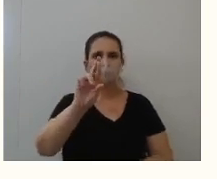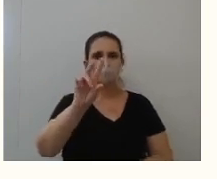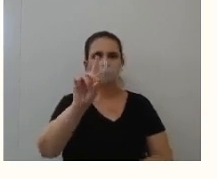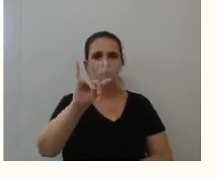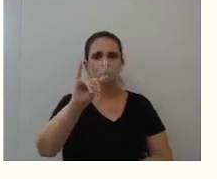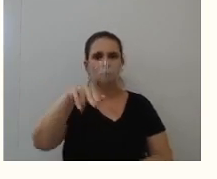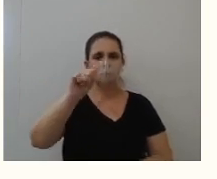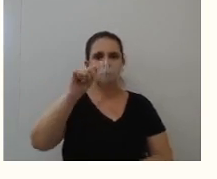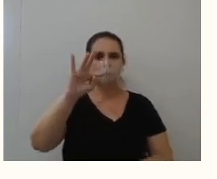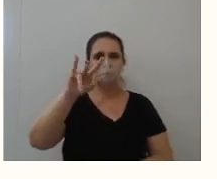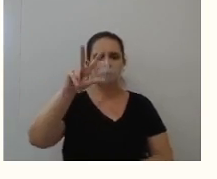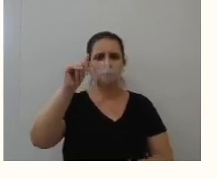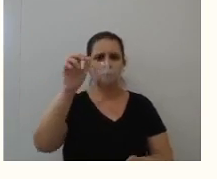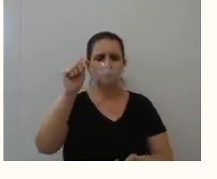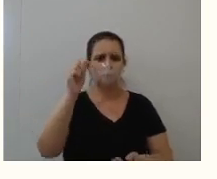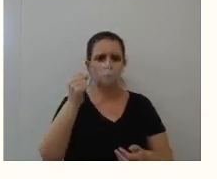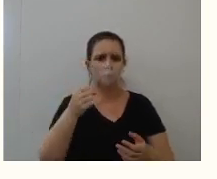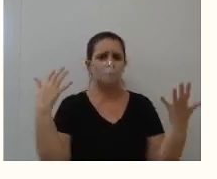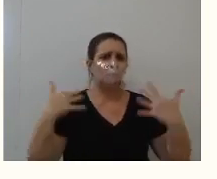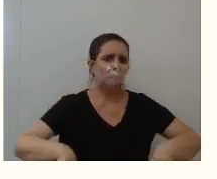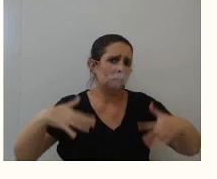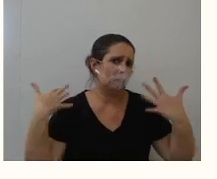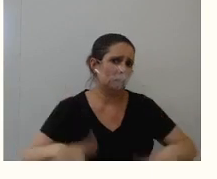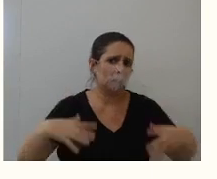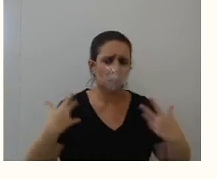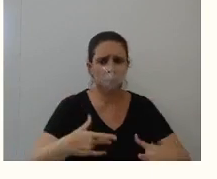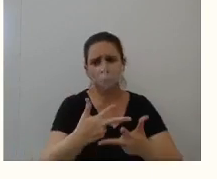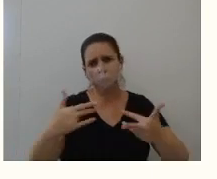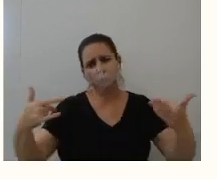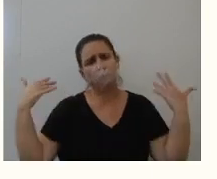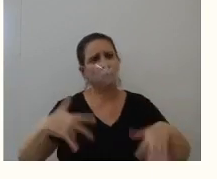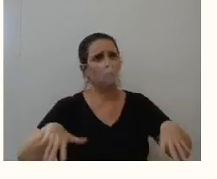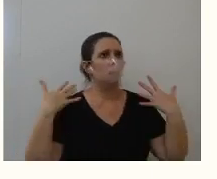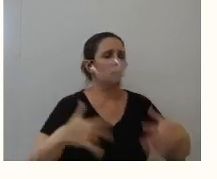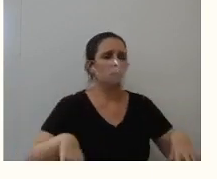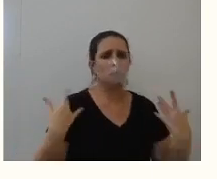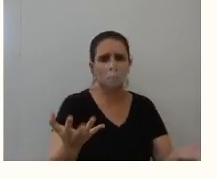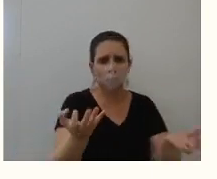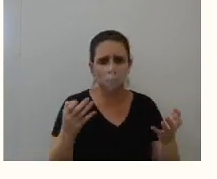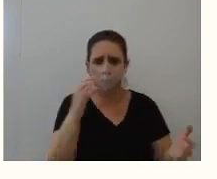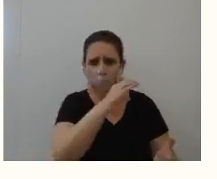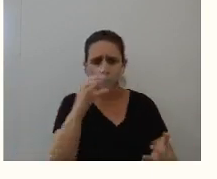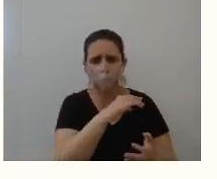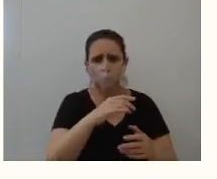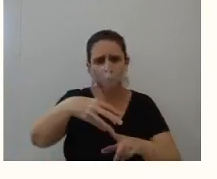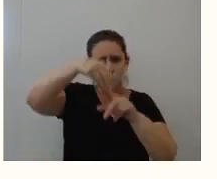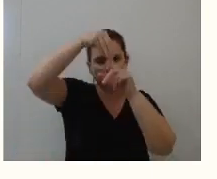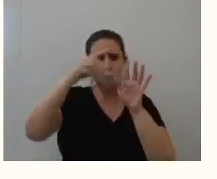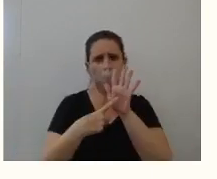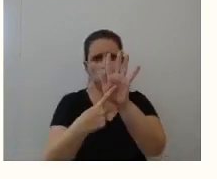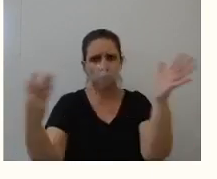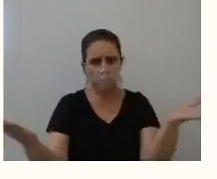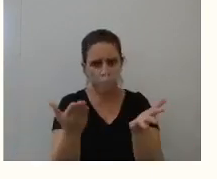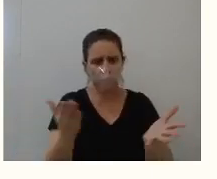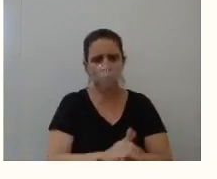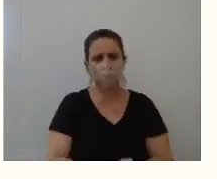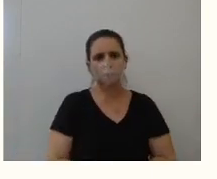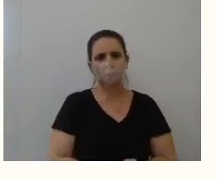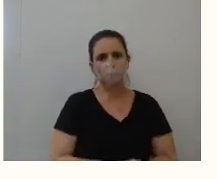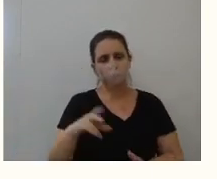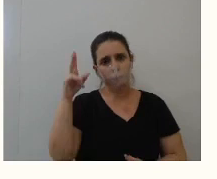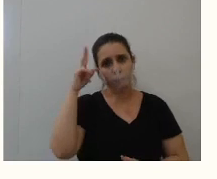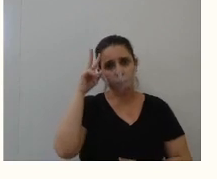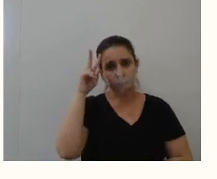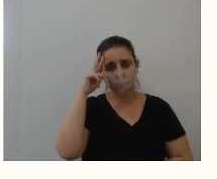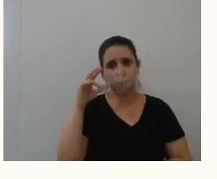subordinativas. Gente, é muita coisa, a gente vai ter que correr, porque eu quero mostrar o principal aqui para vocês, beleza? Lembrando